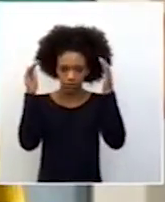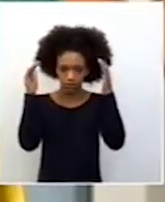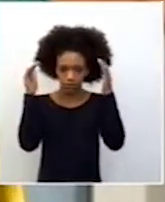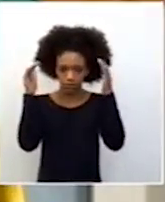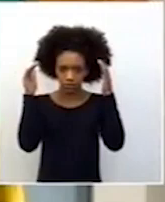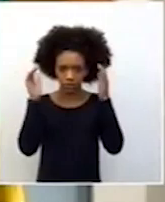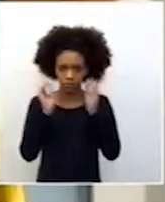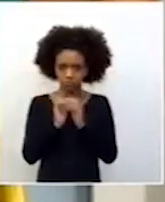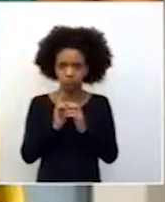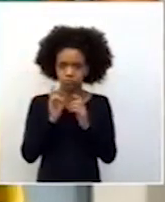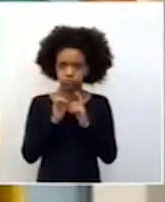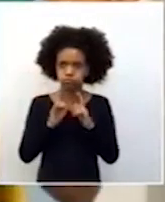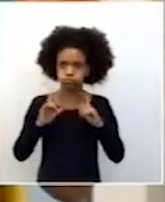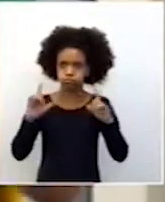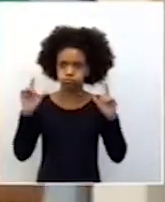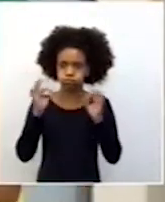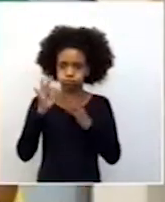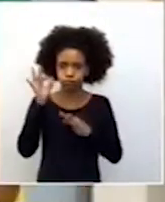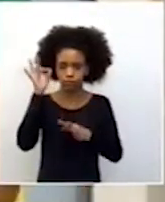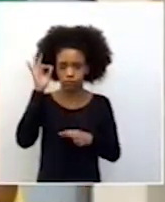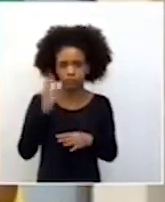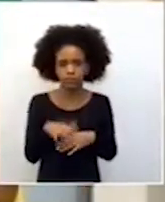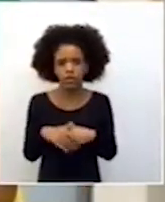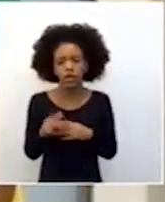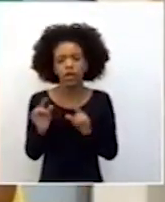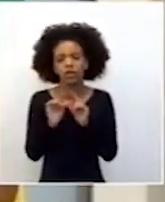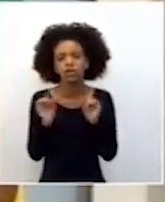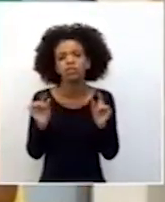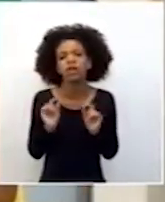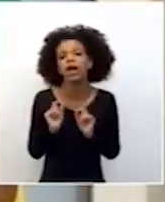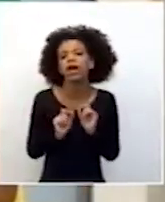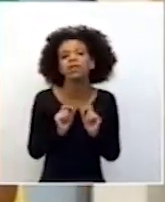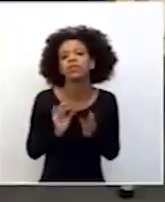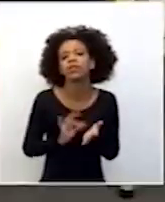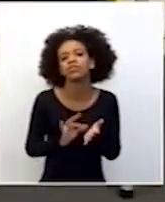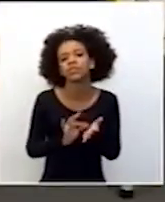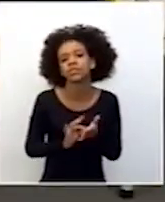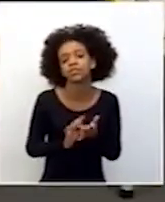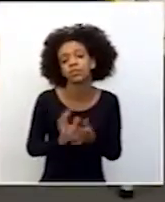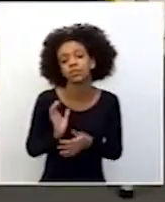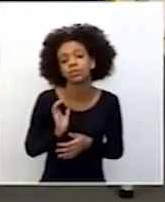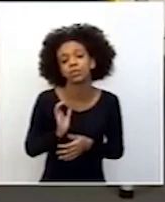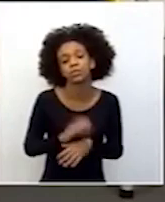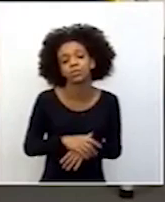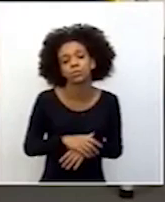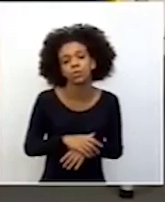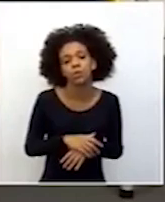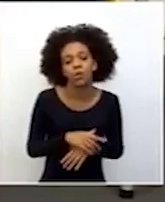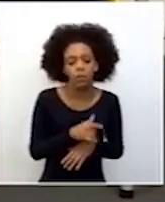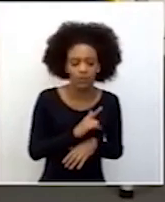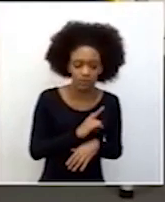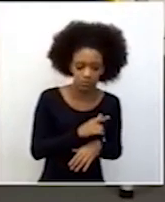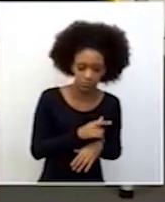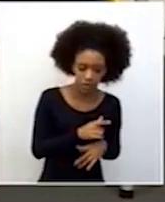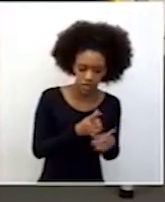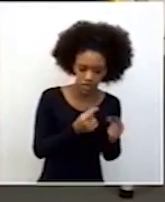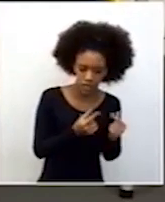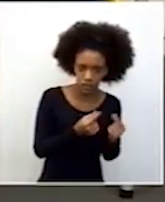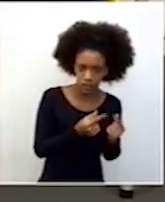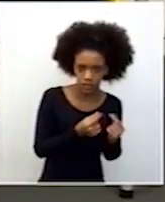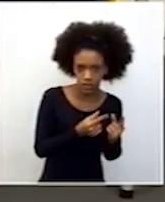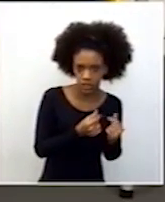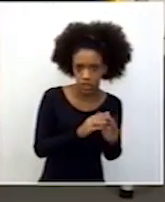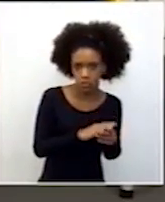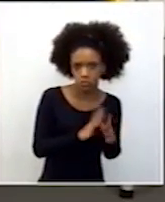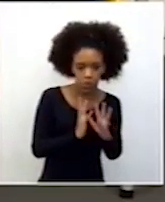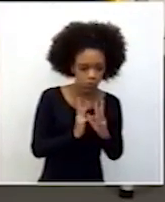homem bem grande, bem enorme. E em cima tinha uma frase assim: quem é o verdadeiro rico? Aquele que tem o saco cheio do dinheiro,